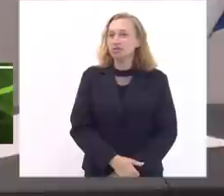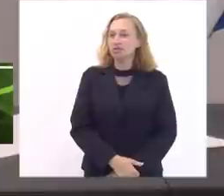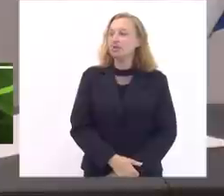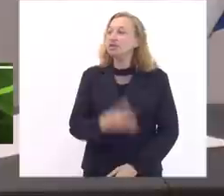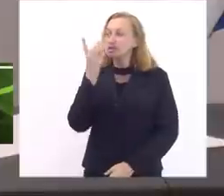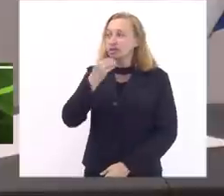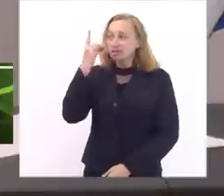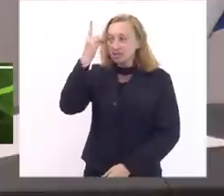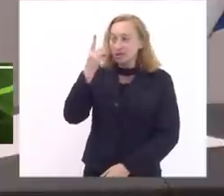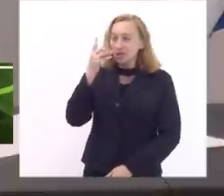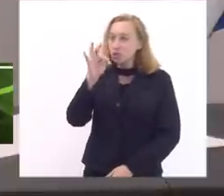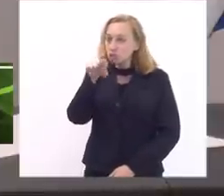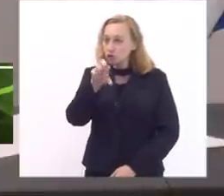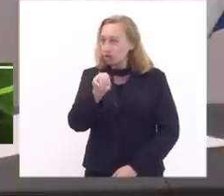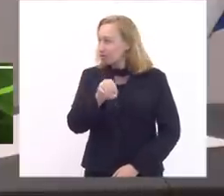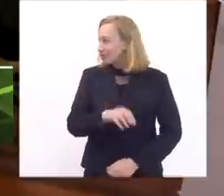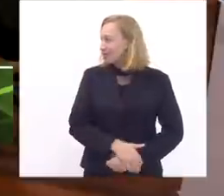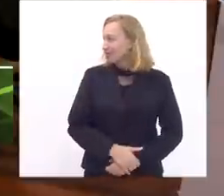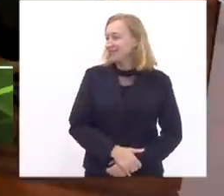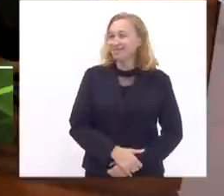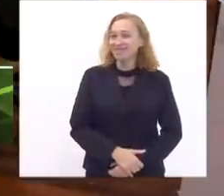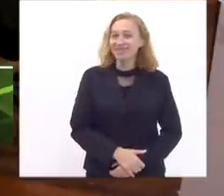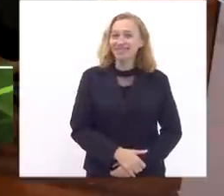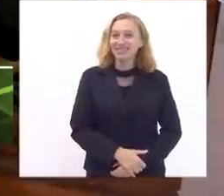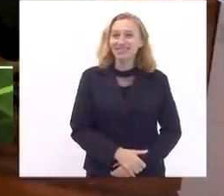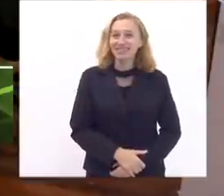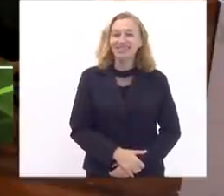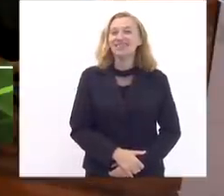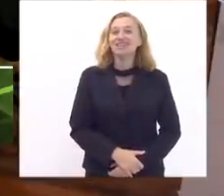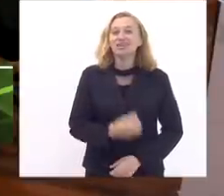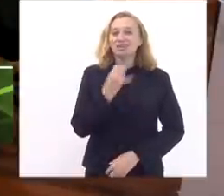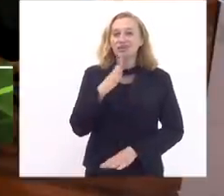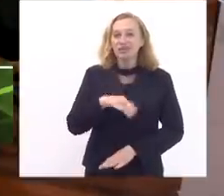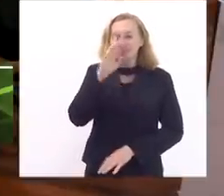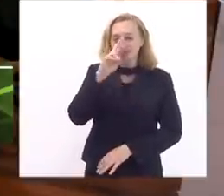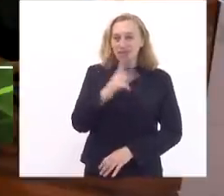Deputado Gustavo. Ellen, por favor. Gustavo. Boa tarde, senhor